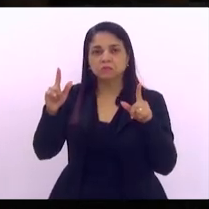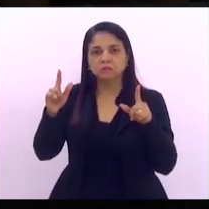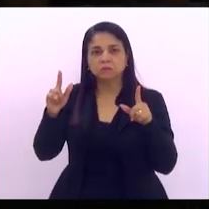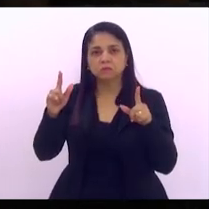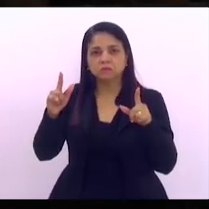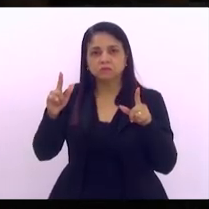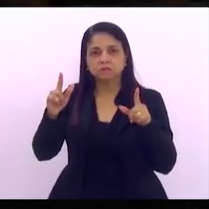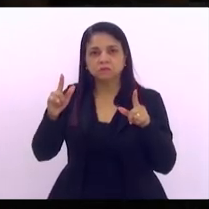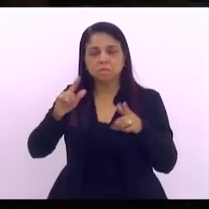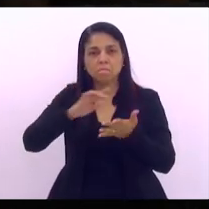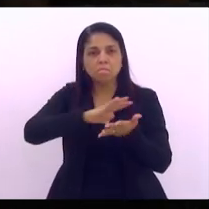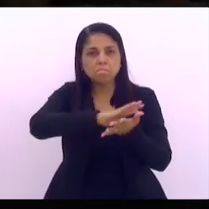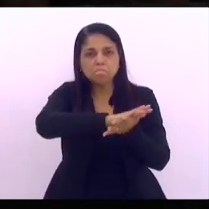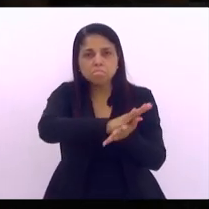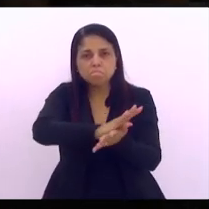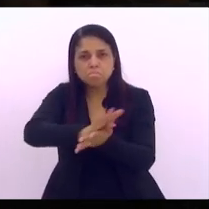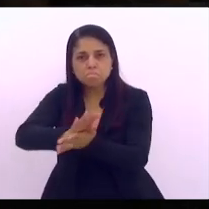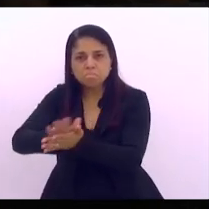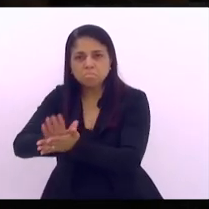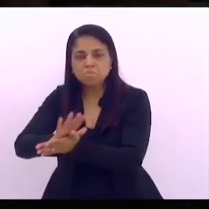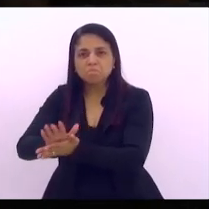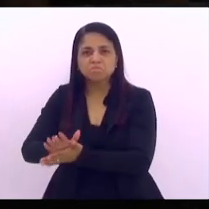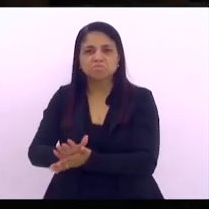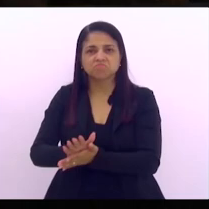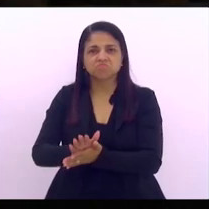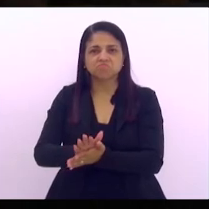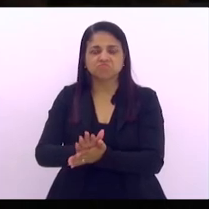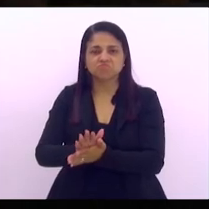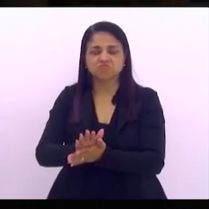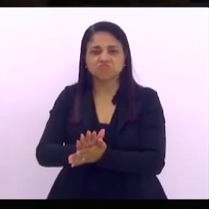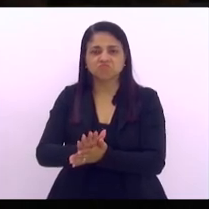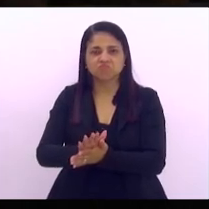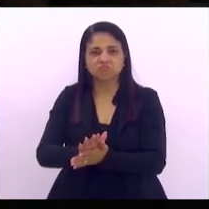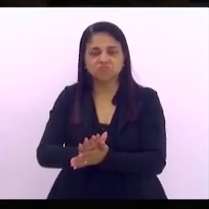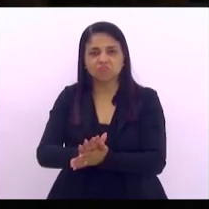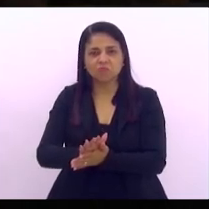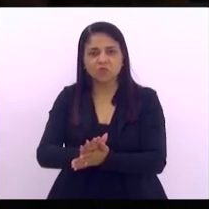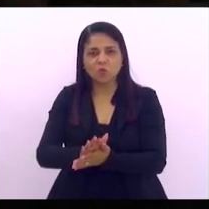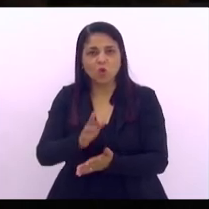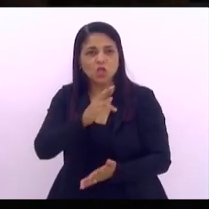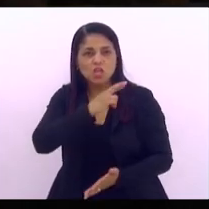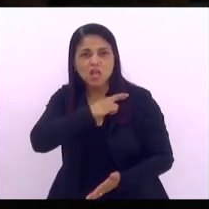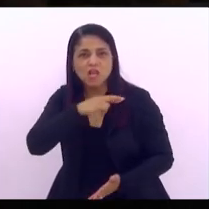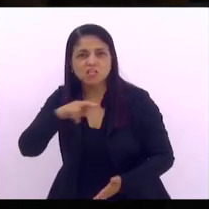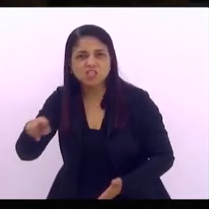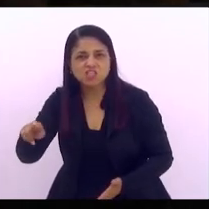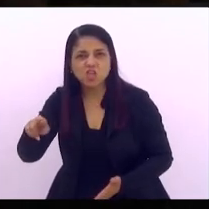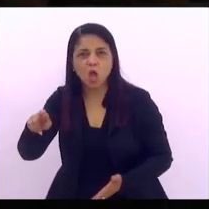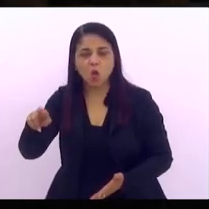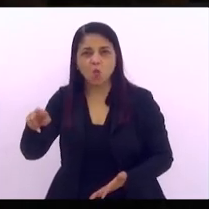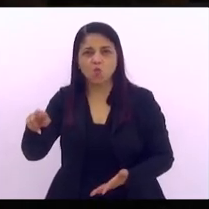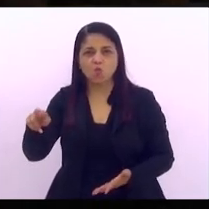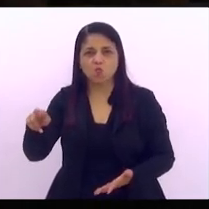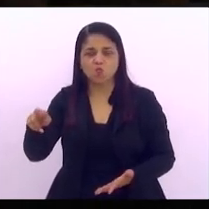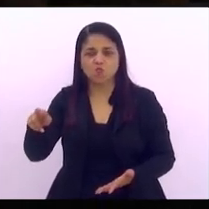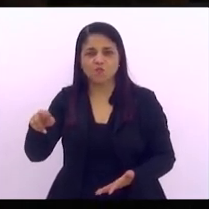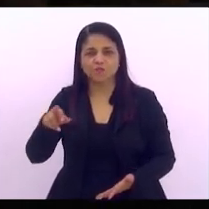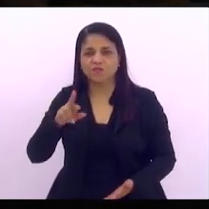levados por preconceito, fanatismo religioso ou qualquer outro tipo de